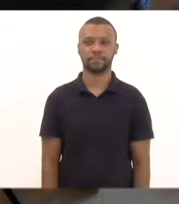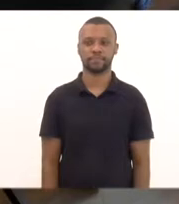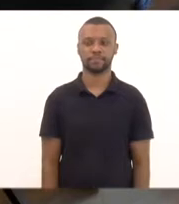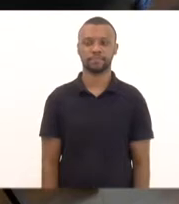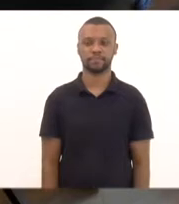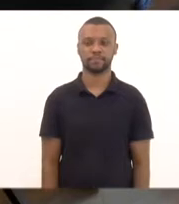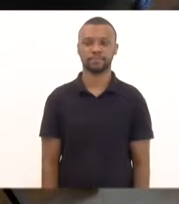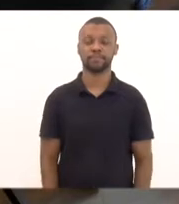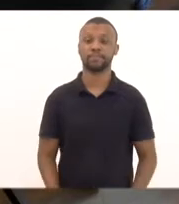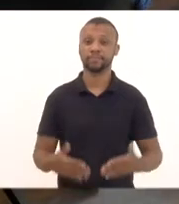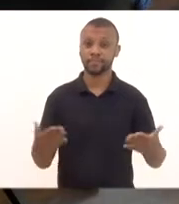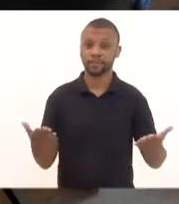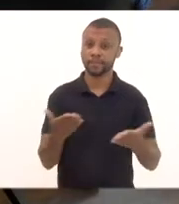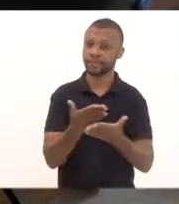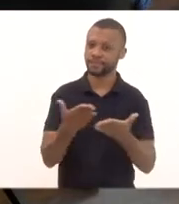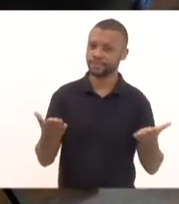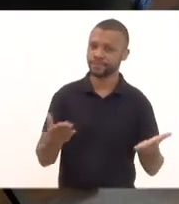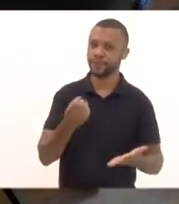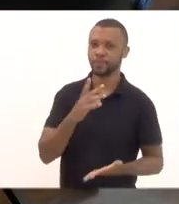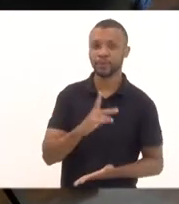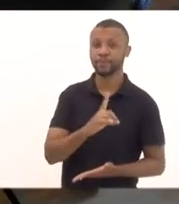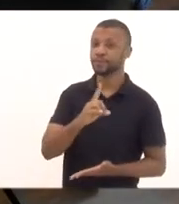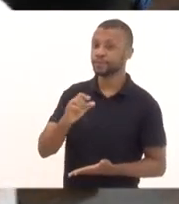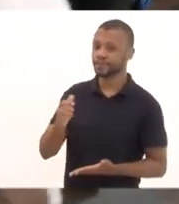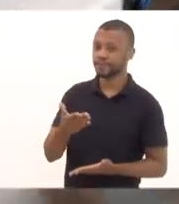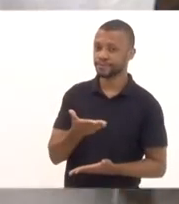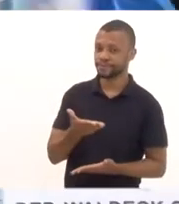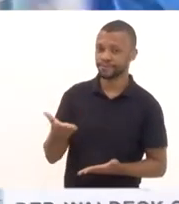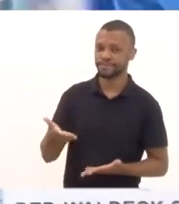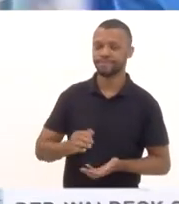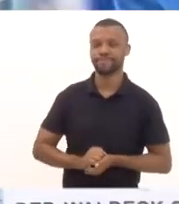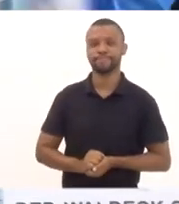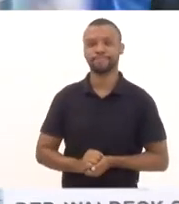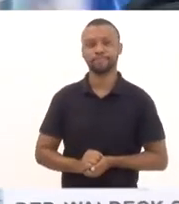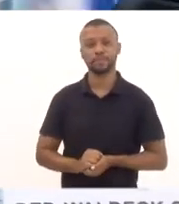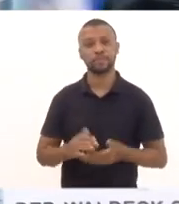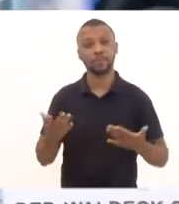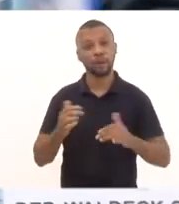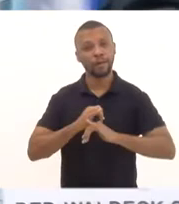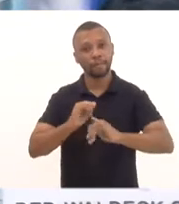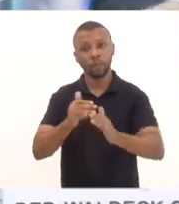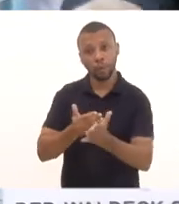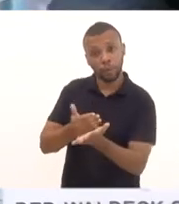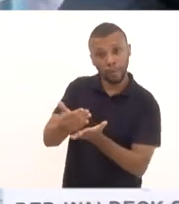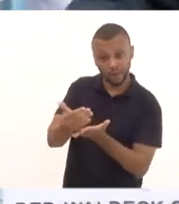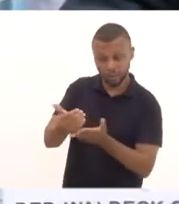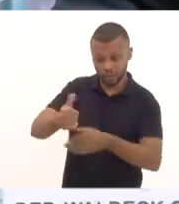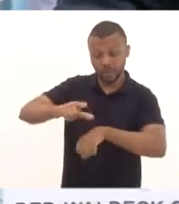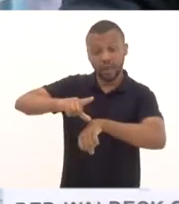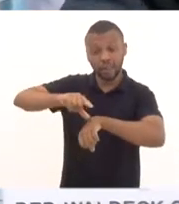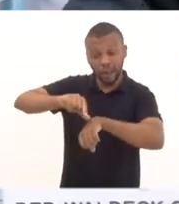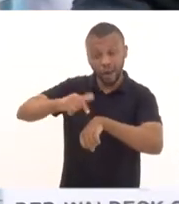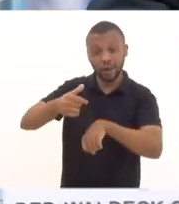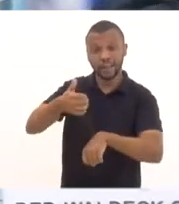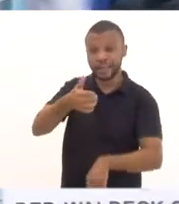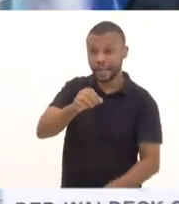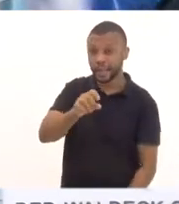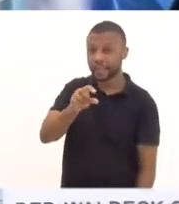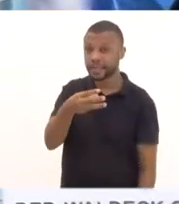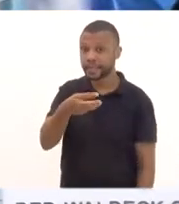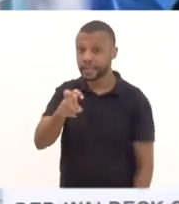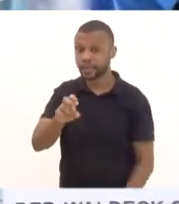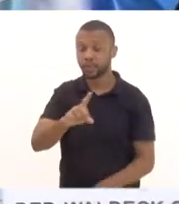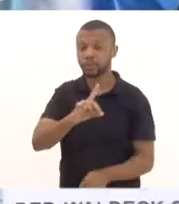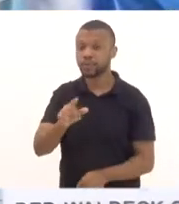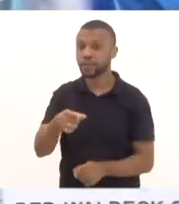Oi bom dia a todos e todas dou por aberto as 10:35 no dia sete de